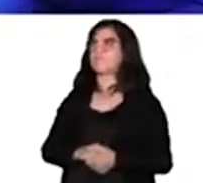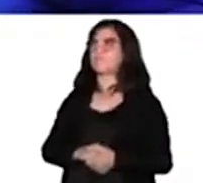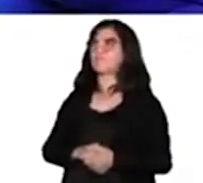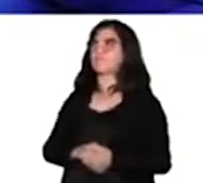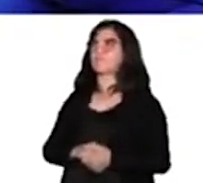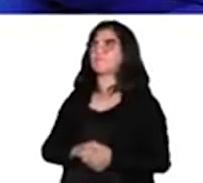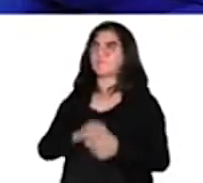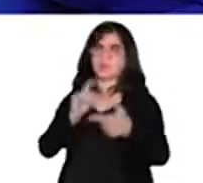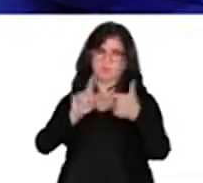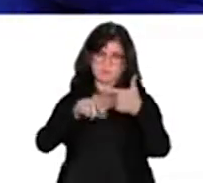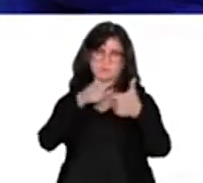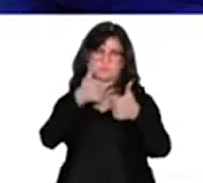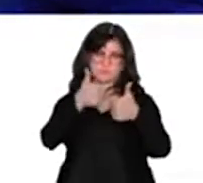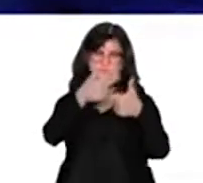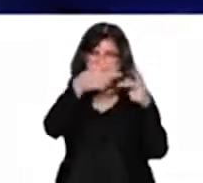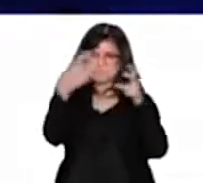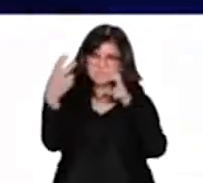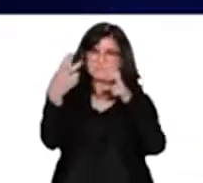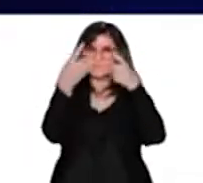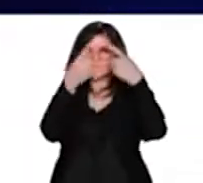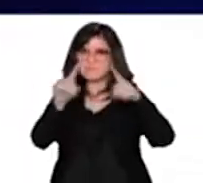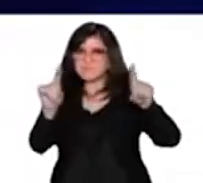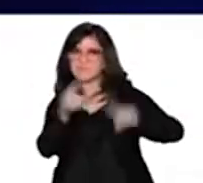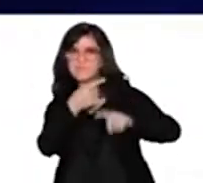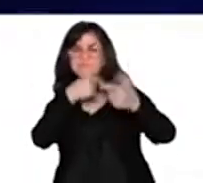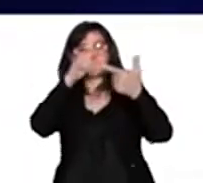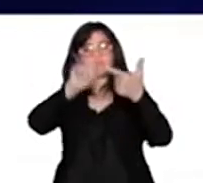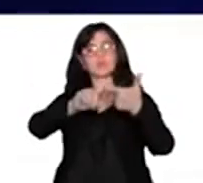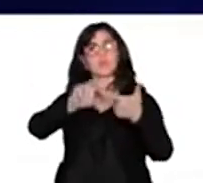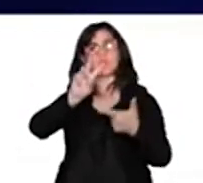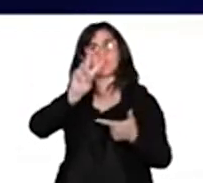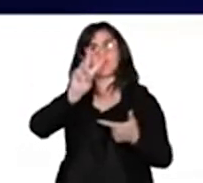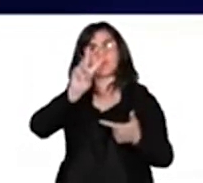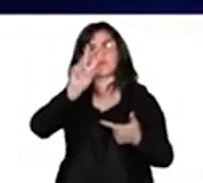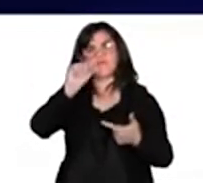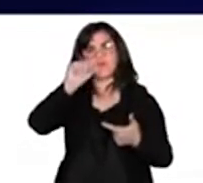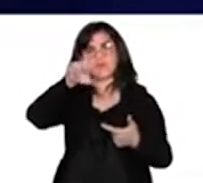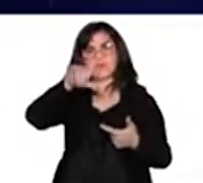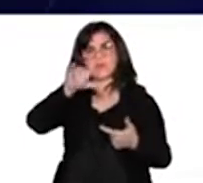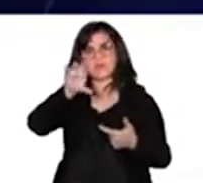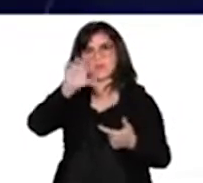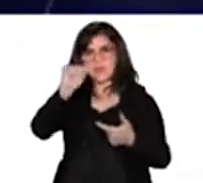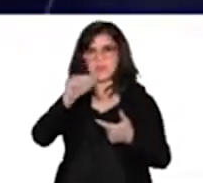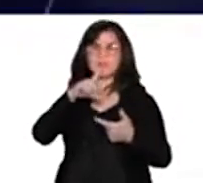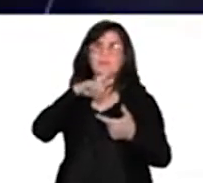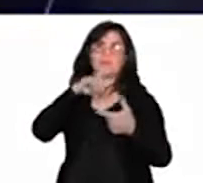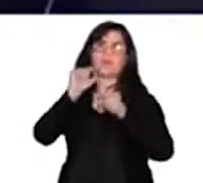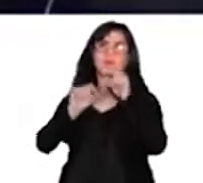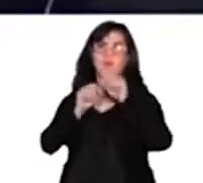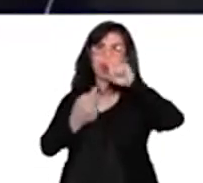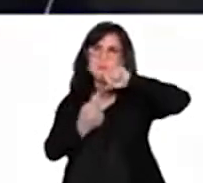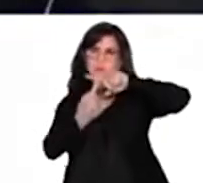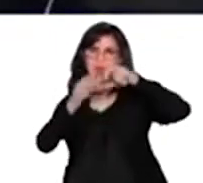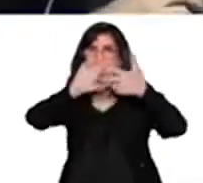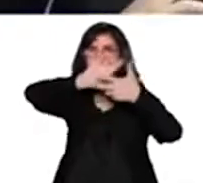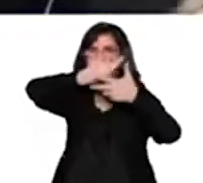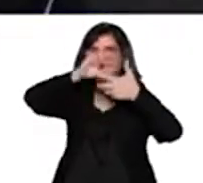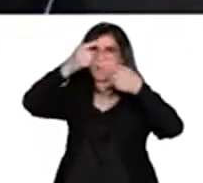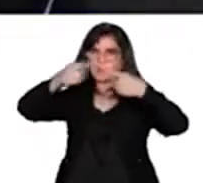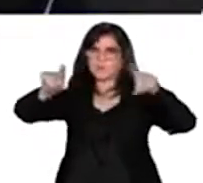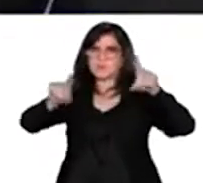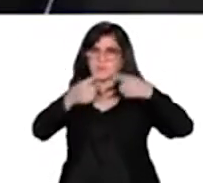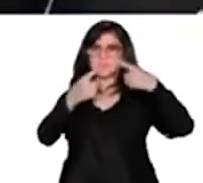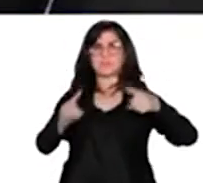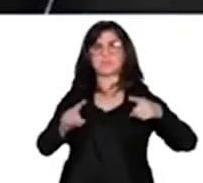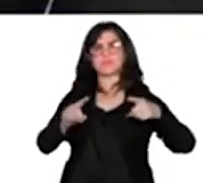Certo? Deu para perceber? Na vaneira, nós temos um ritmo que